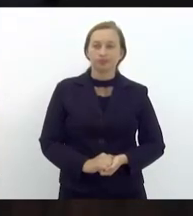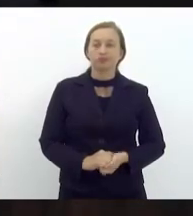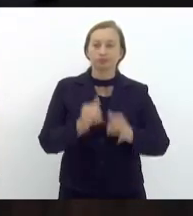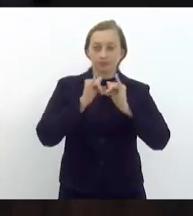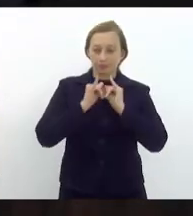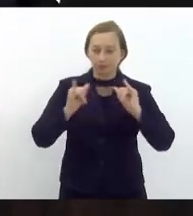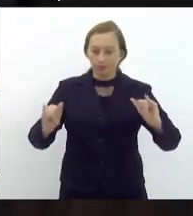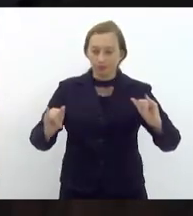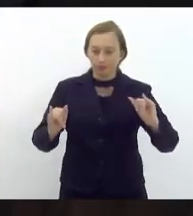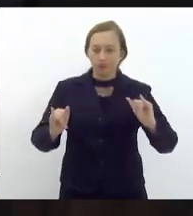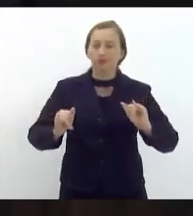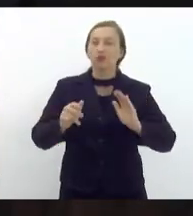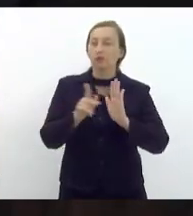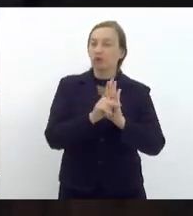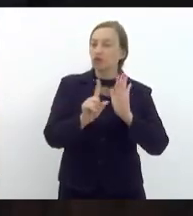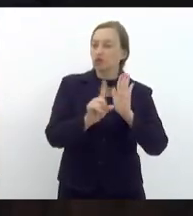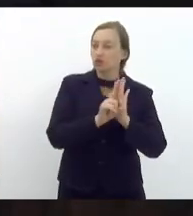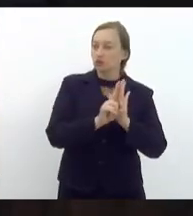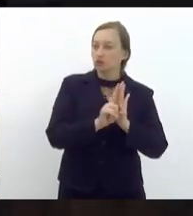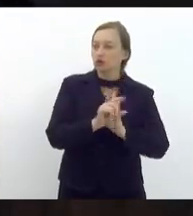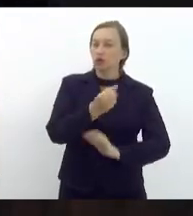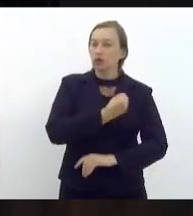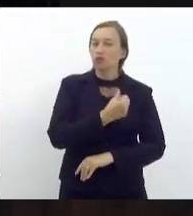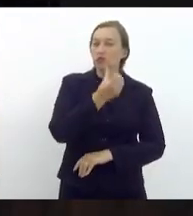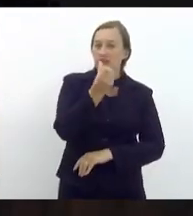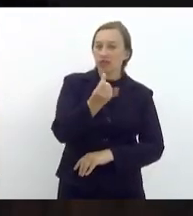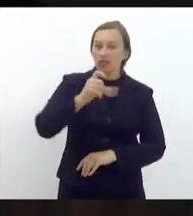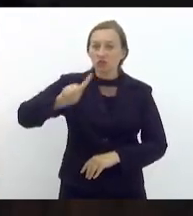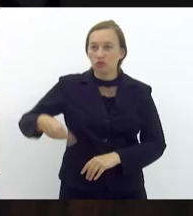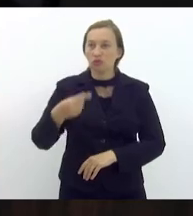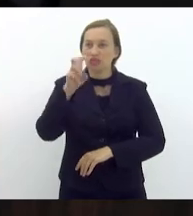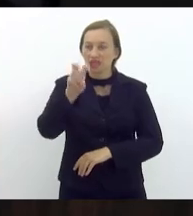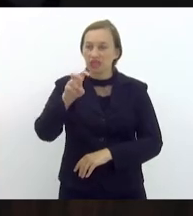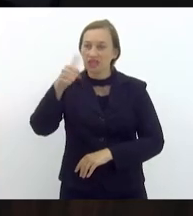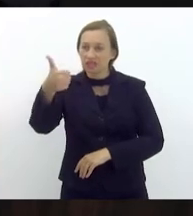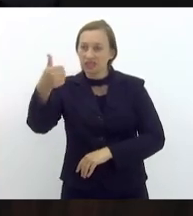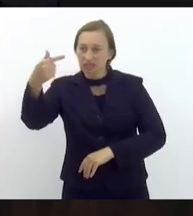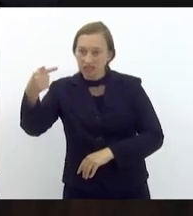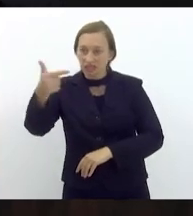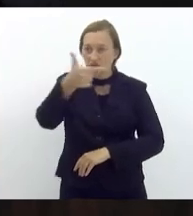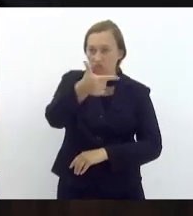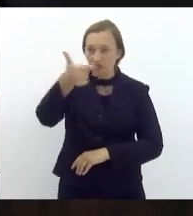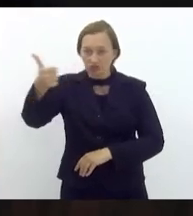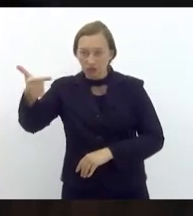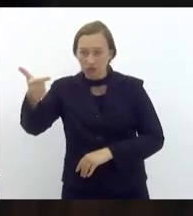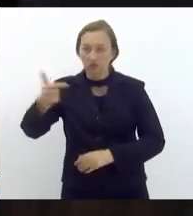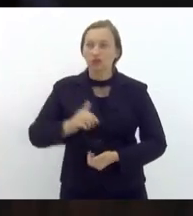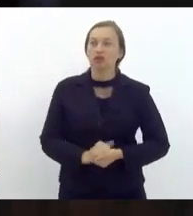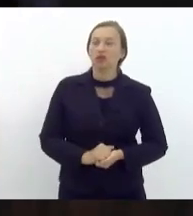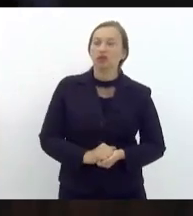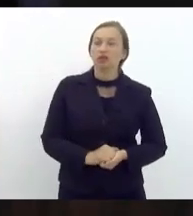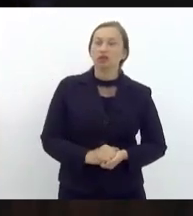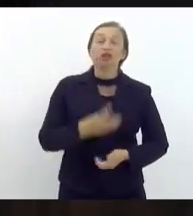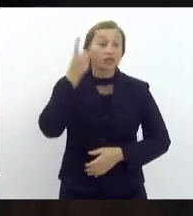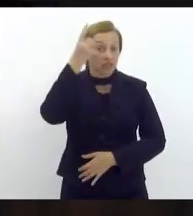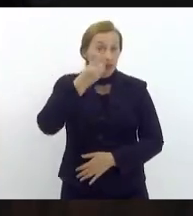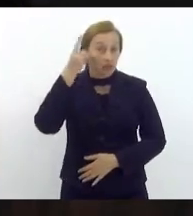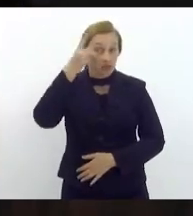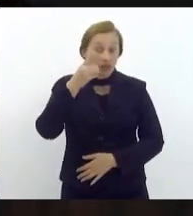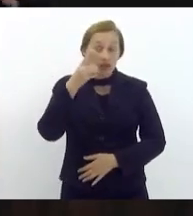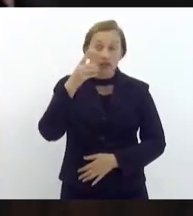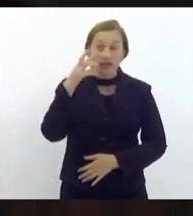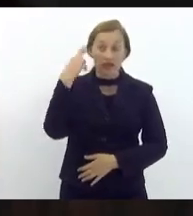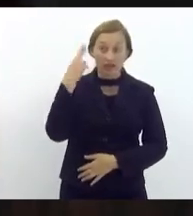anuncio projeto de lei número 6.517 2022 de autoria da deputada